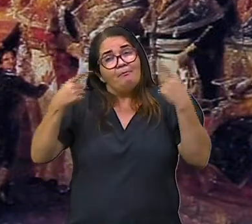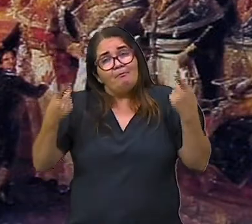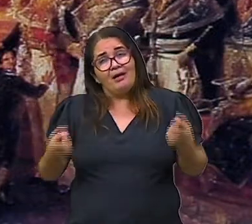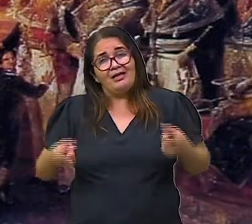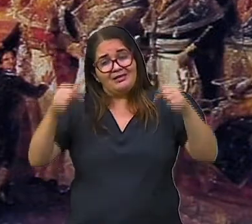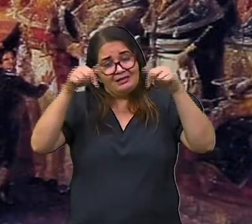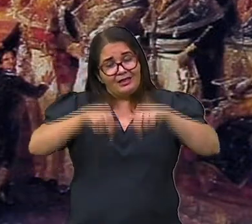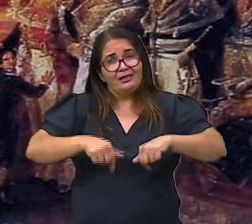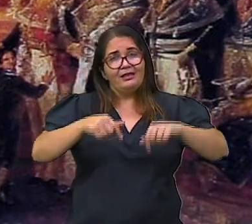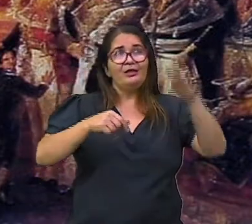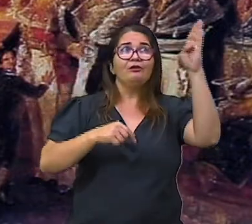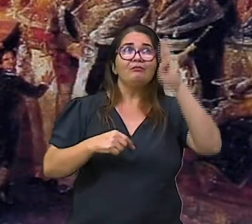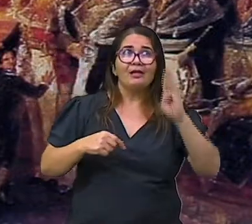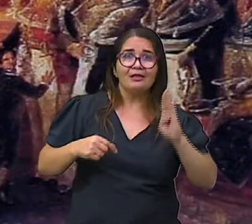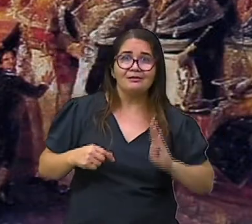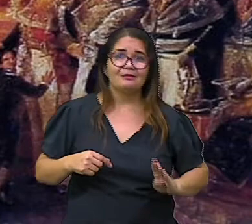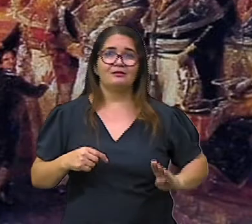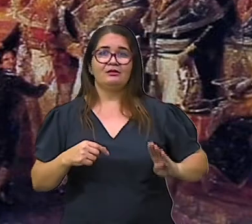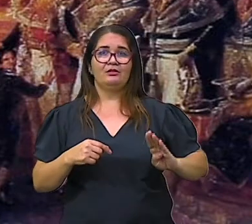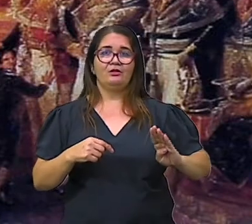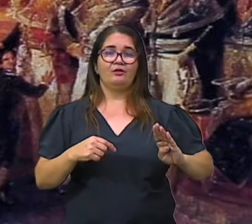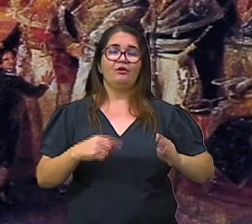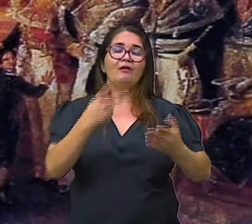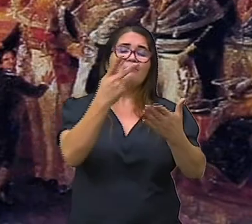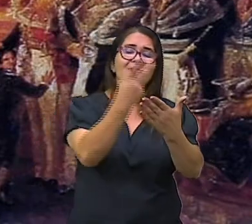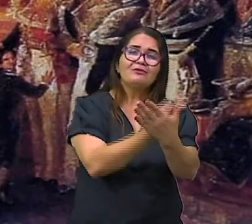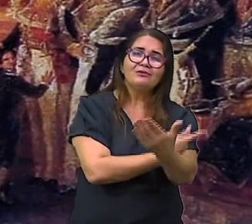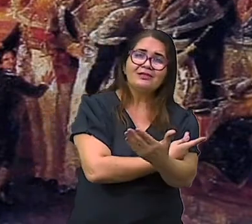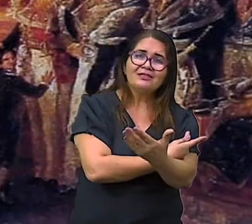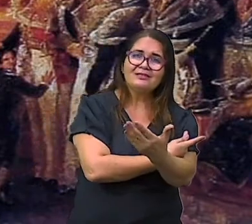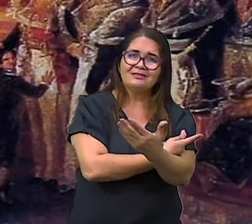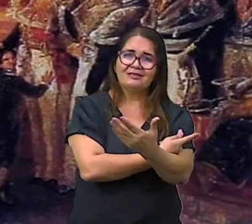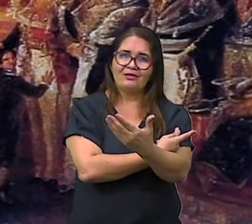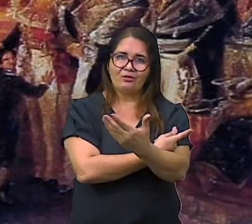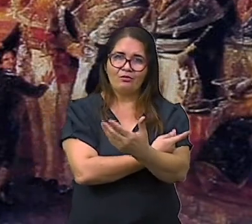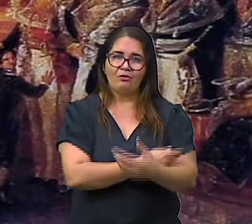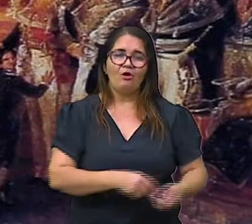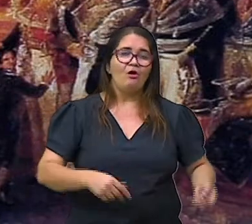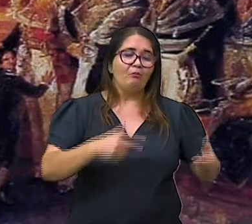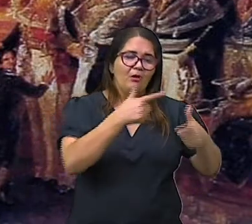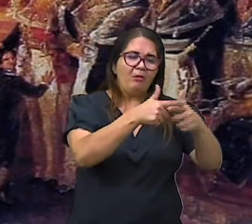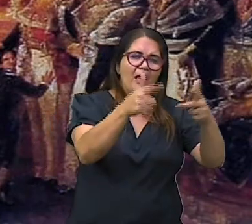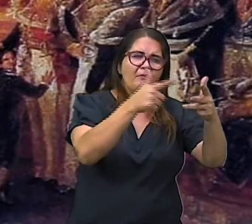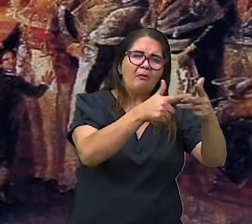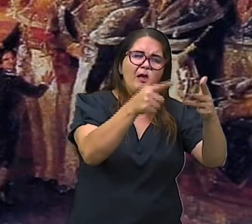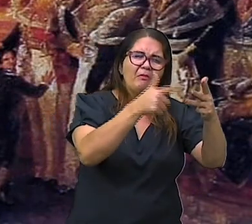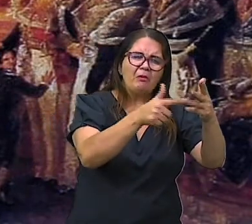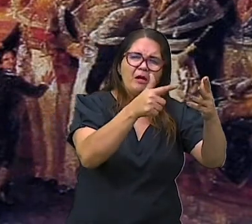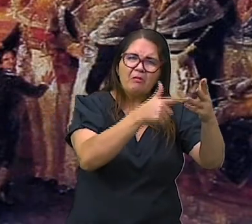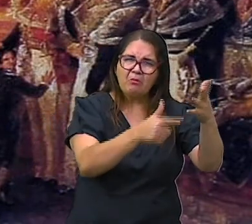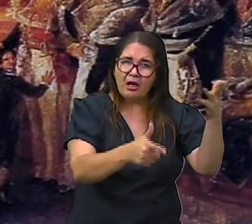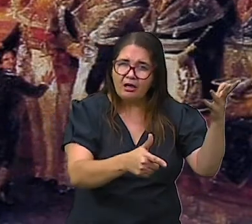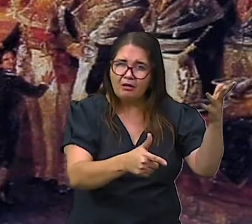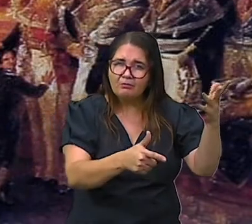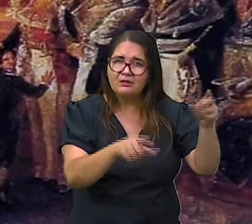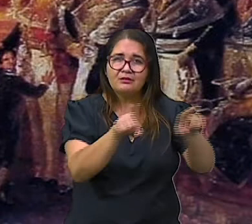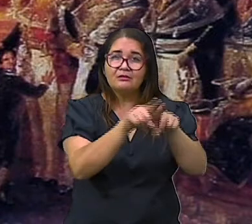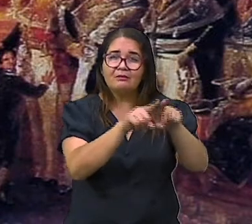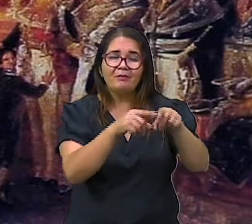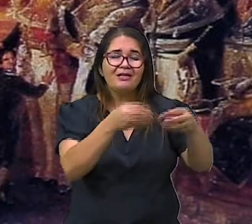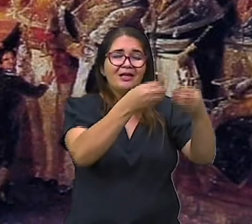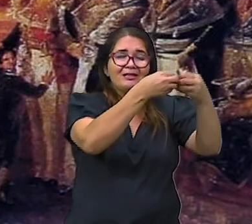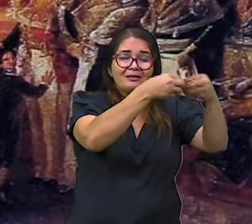políticas estavam assim, fora do controle, e deixa o filho dele aqui com apenas 5 anos. Então, o filho dele só